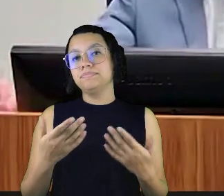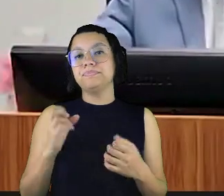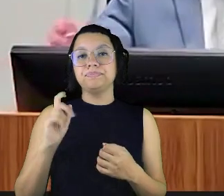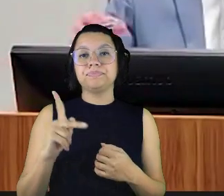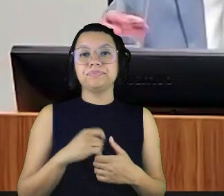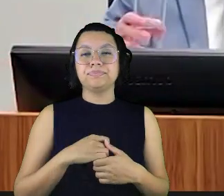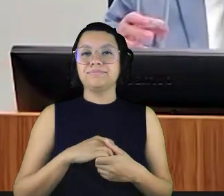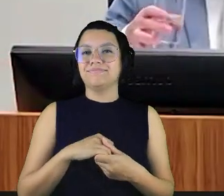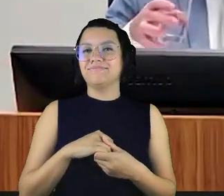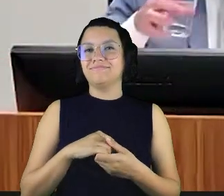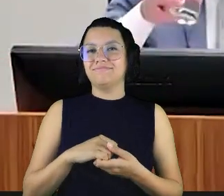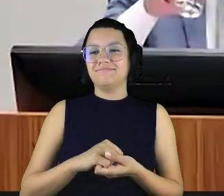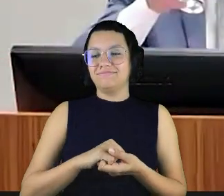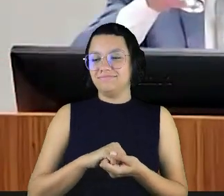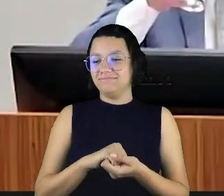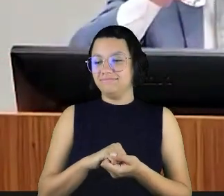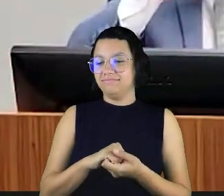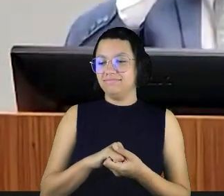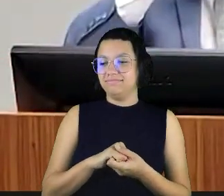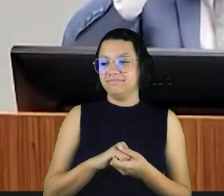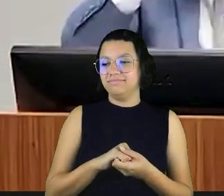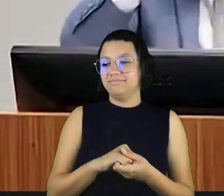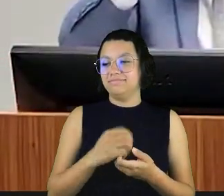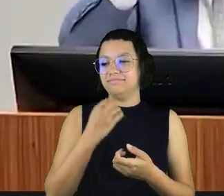Bom, pelo horário, então,